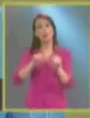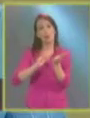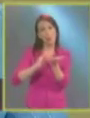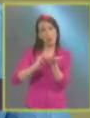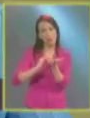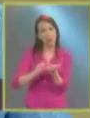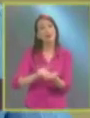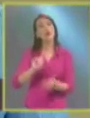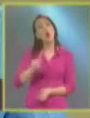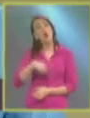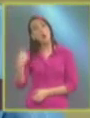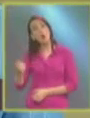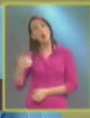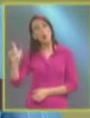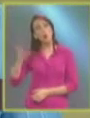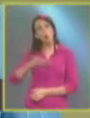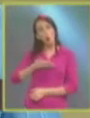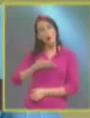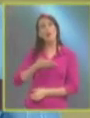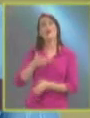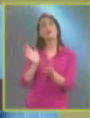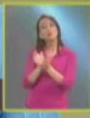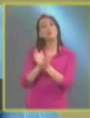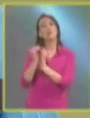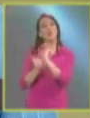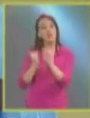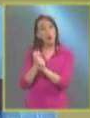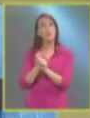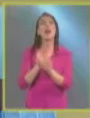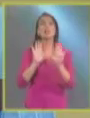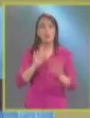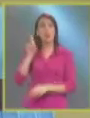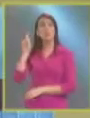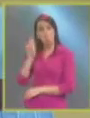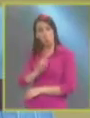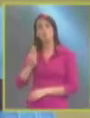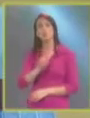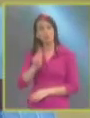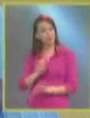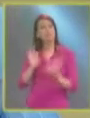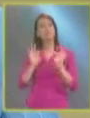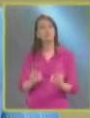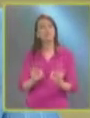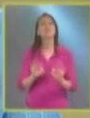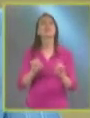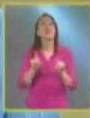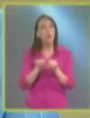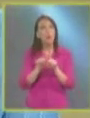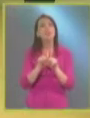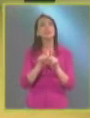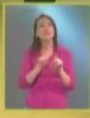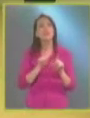outro colega que... Ele fica mais na parte da informática. Mas eu uso, sim. Eu consigo. Quer dizer, você usa rede social,